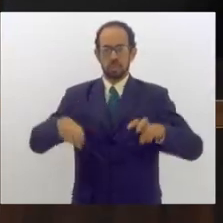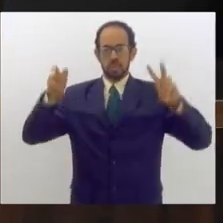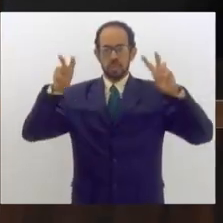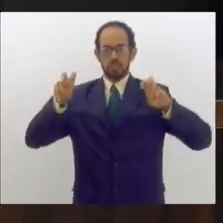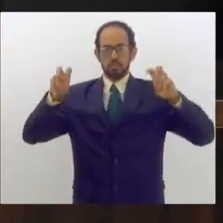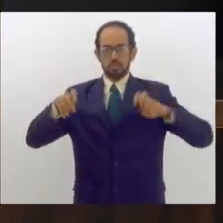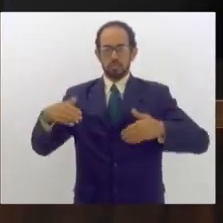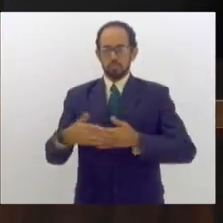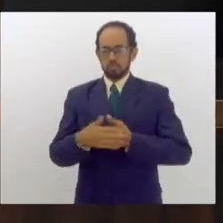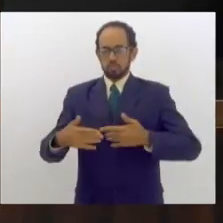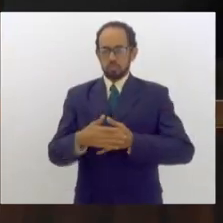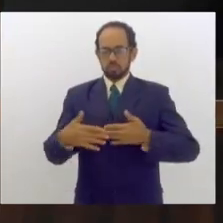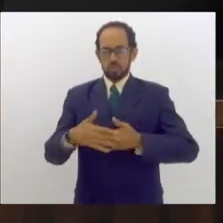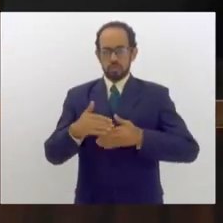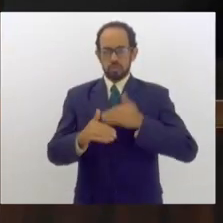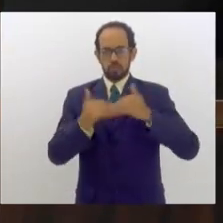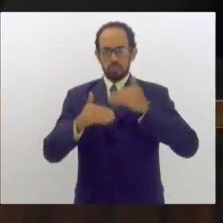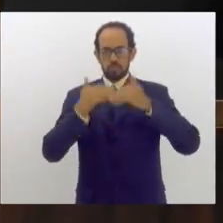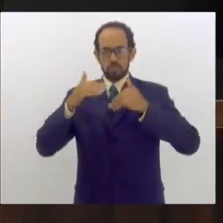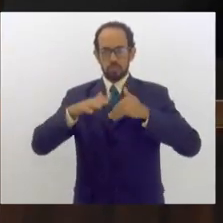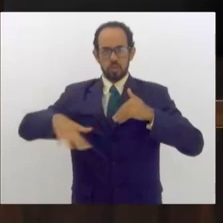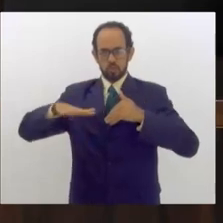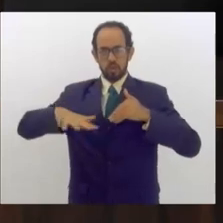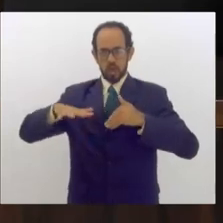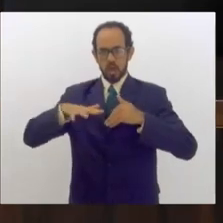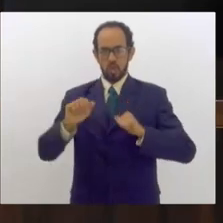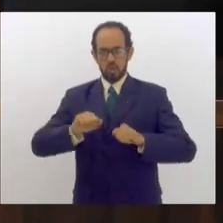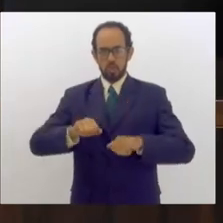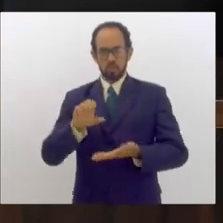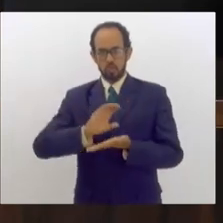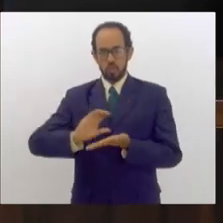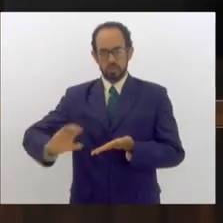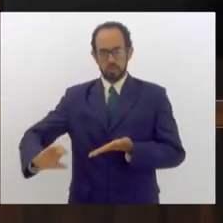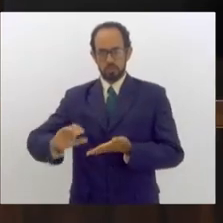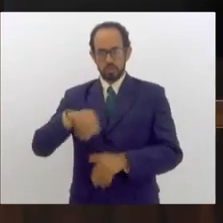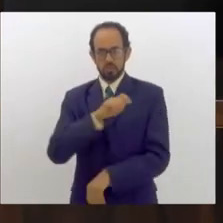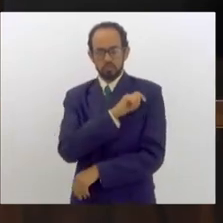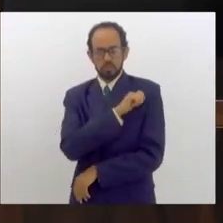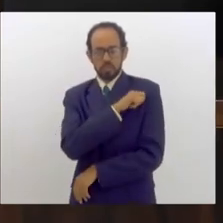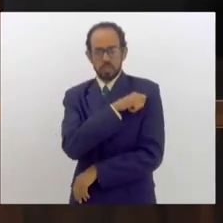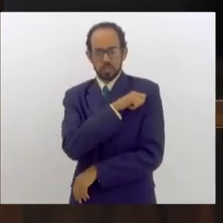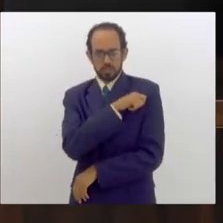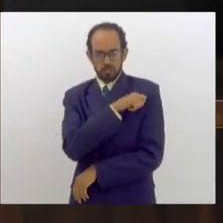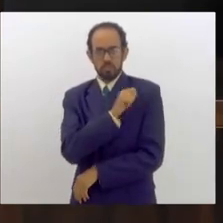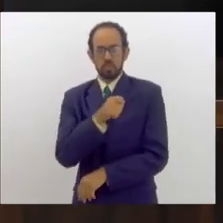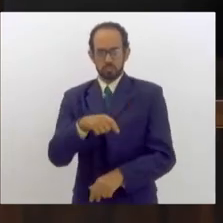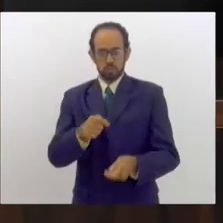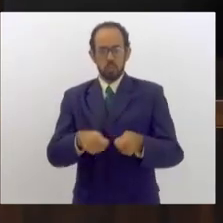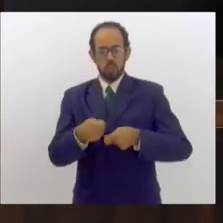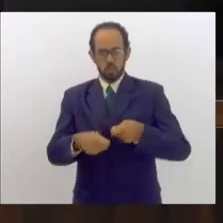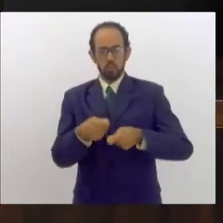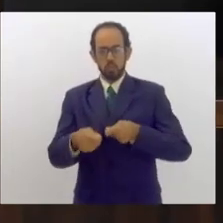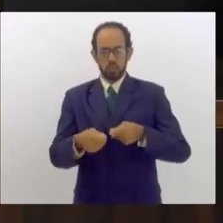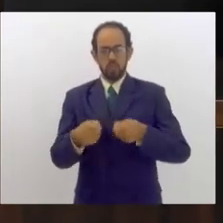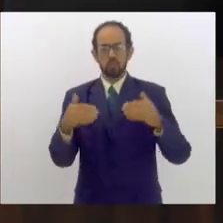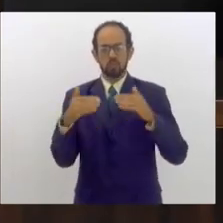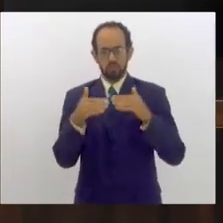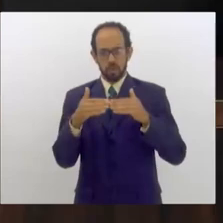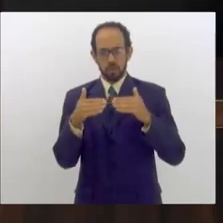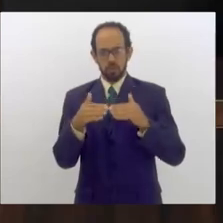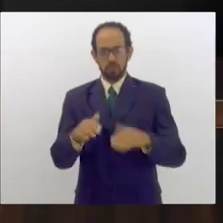municipais de desenvolvimento Regional favorável e de orçamento Finanças e fiscalização financeira e controle favorável